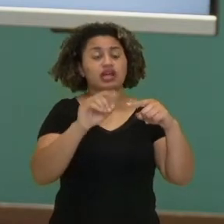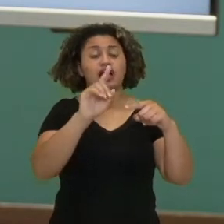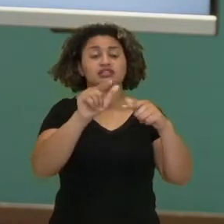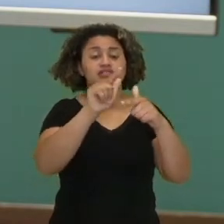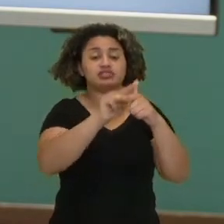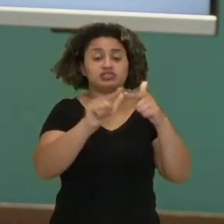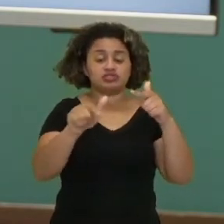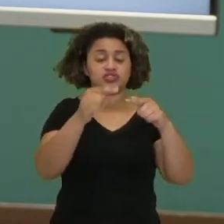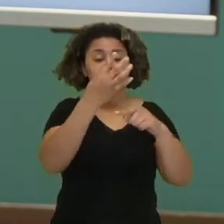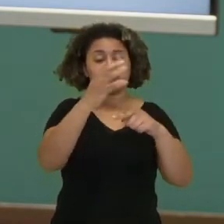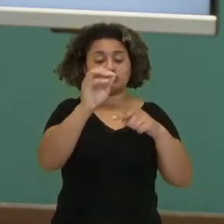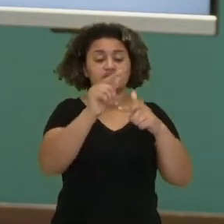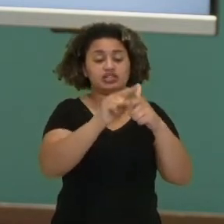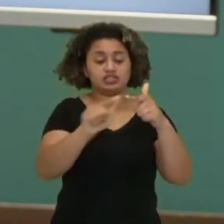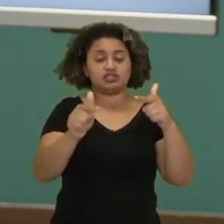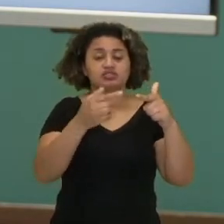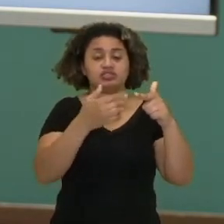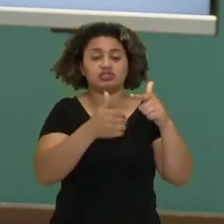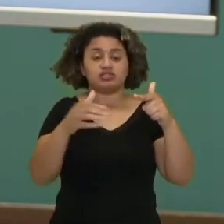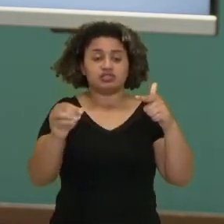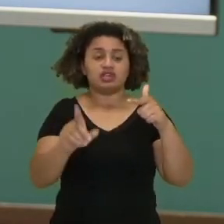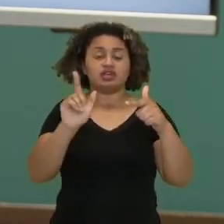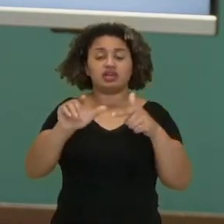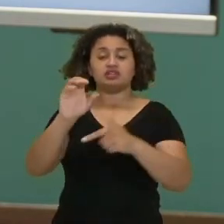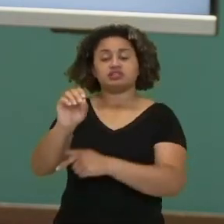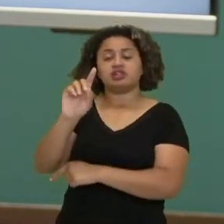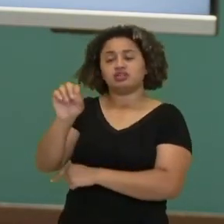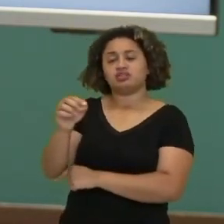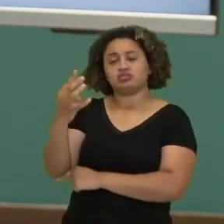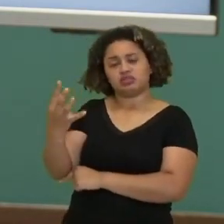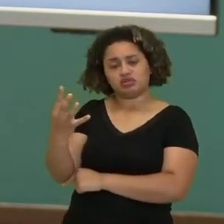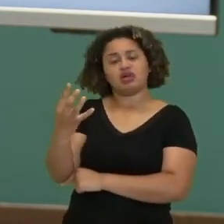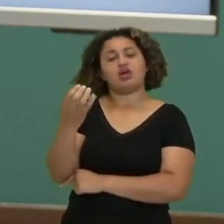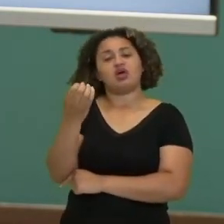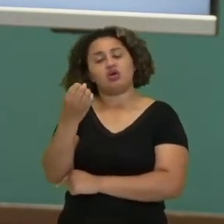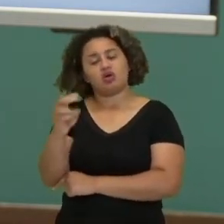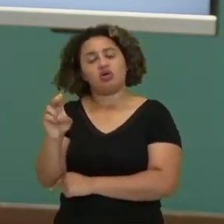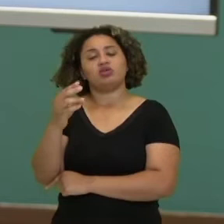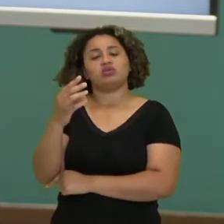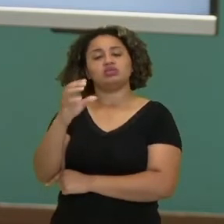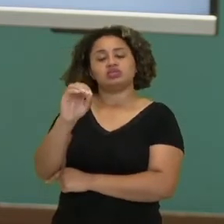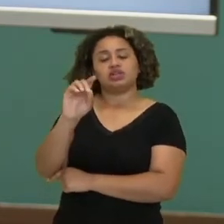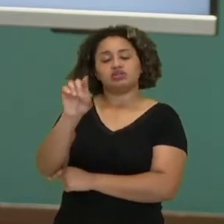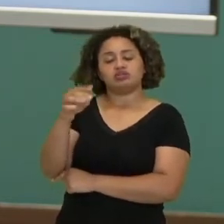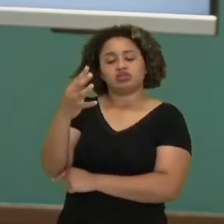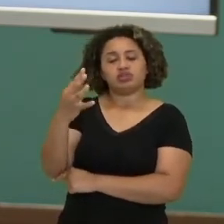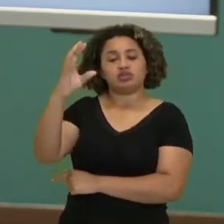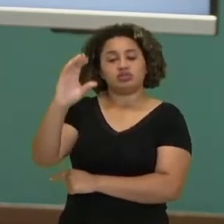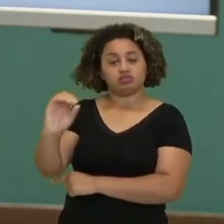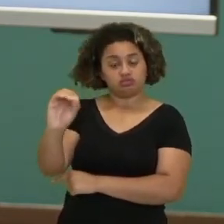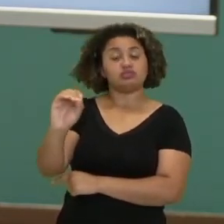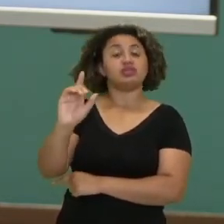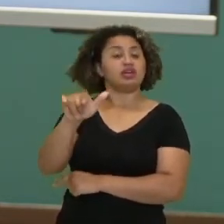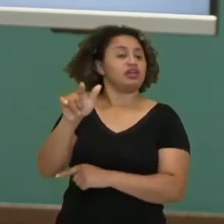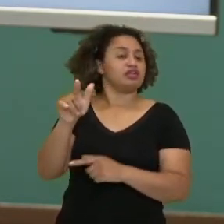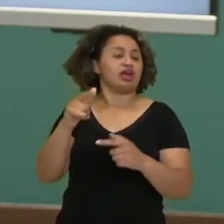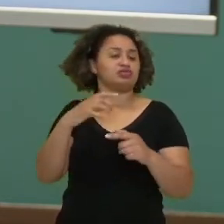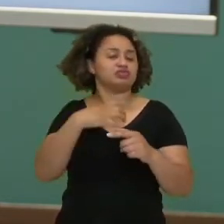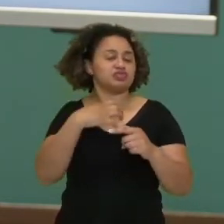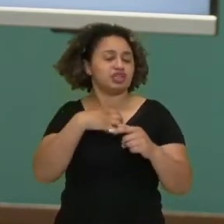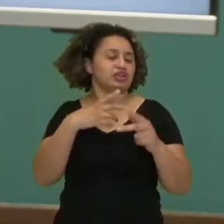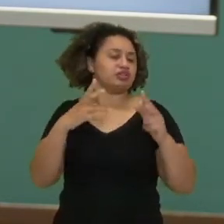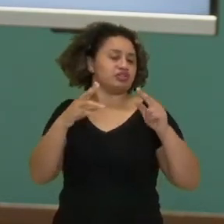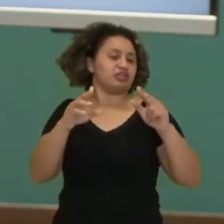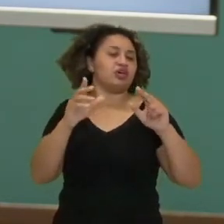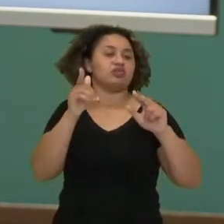forma decimal corresponde a 0,4 ou 0,40, que é a mesma leitura. Eu